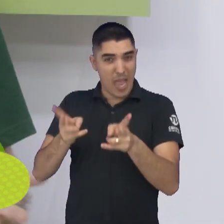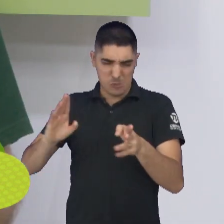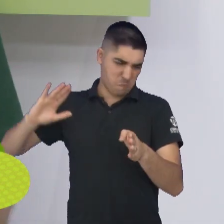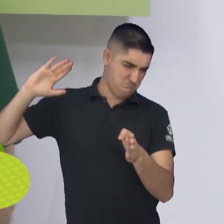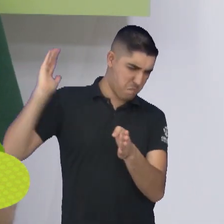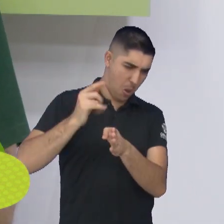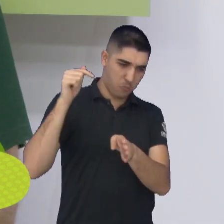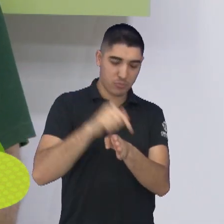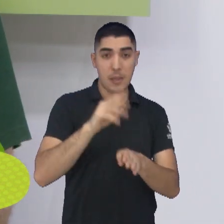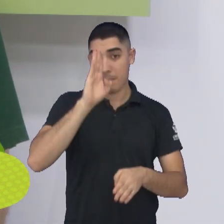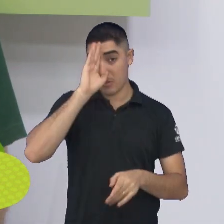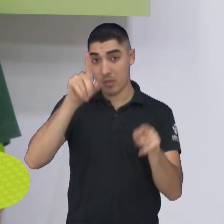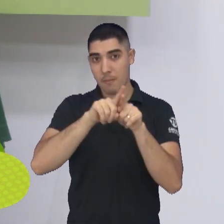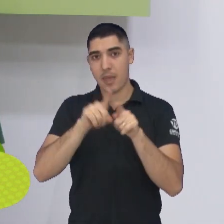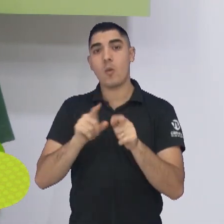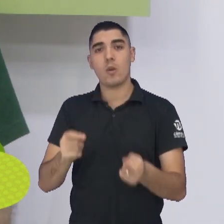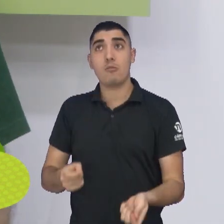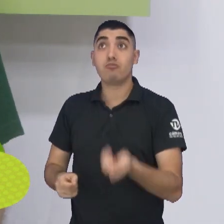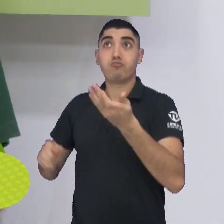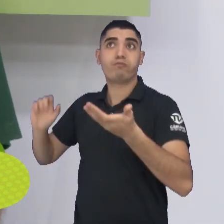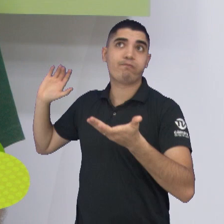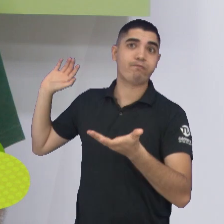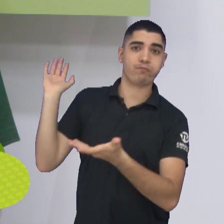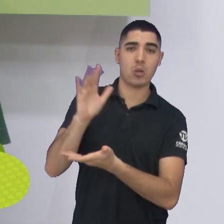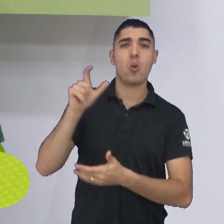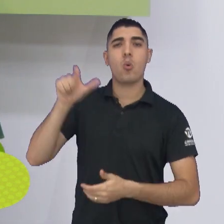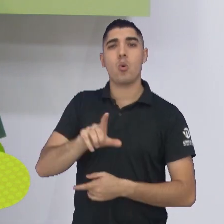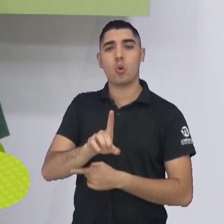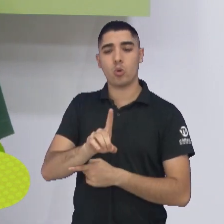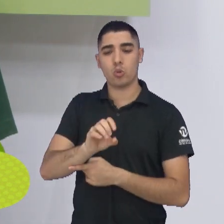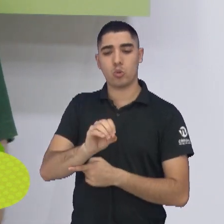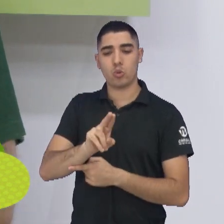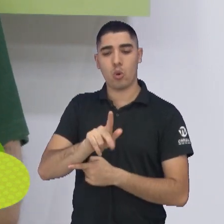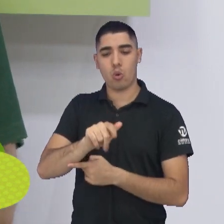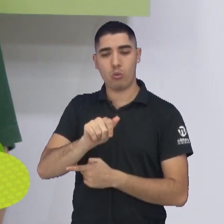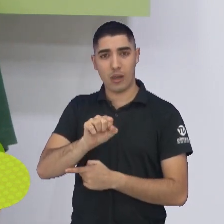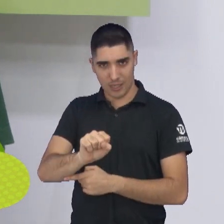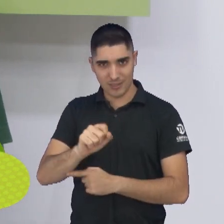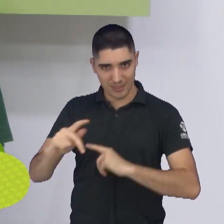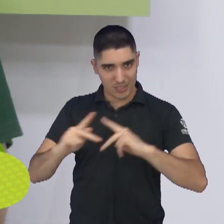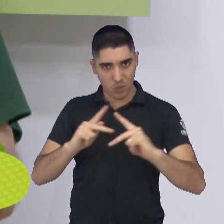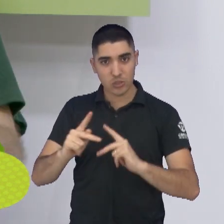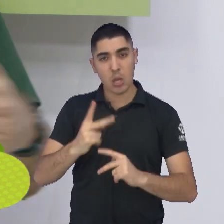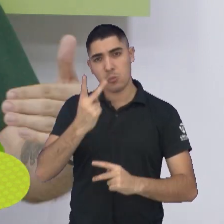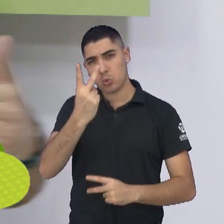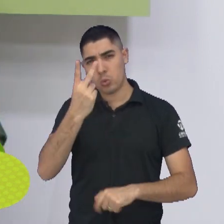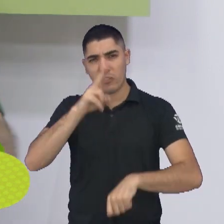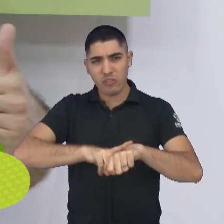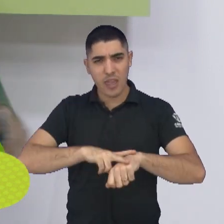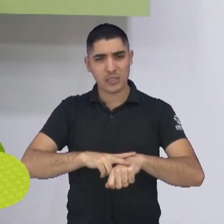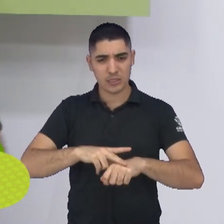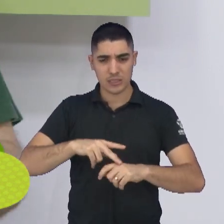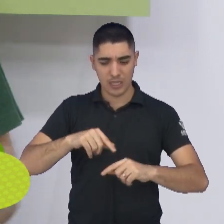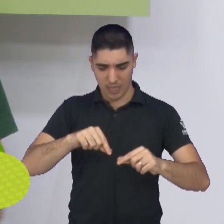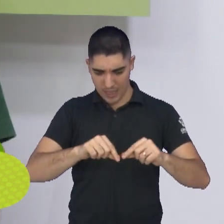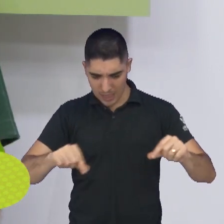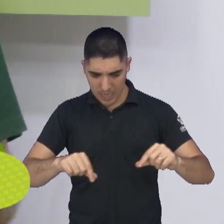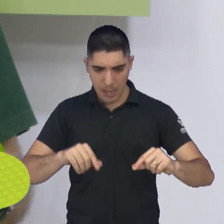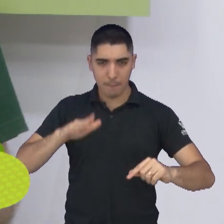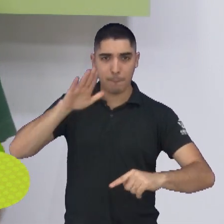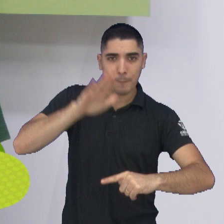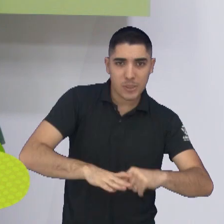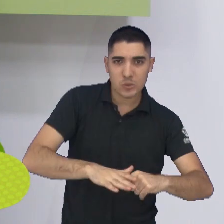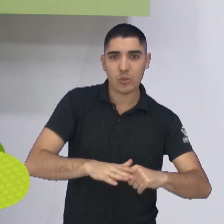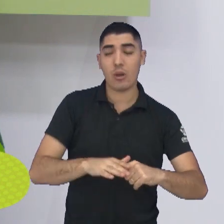principalmente saque, né? O Douglas queimou lá, pisou na linha umas duas, três vezes seguidas quando foi sacar. O pessoal estava até aqui na arquibancada um